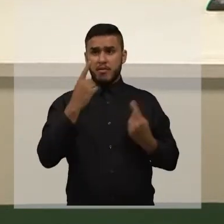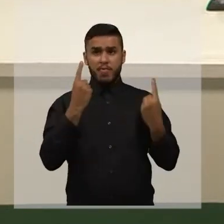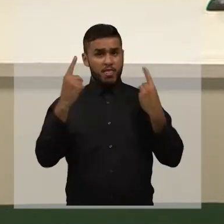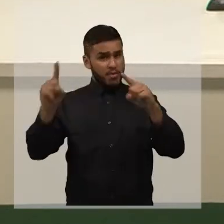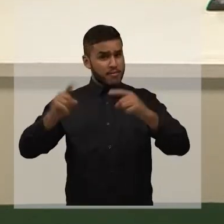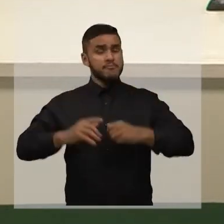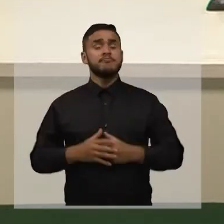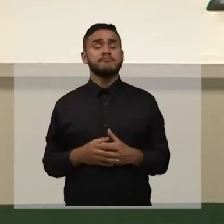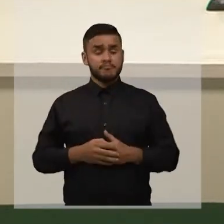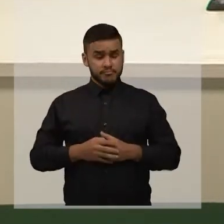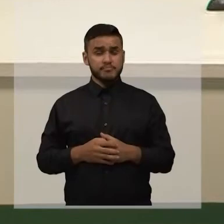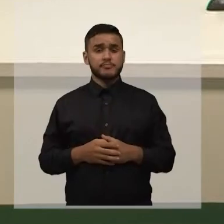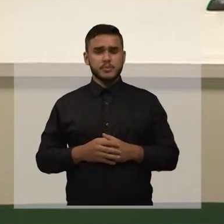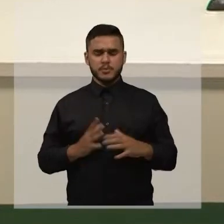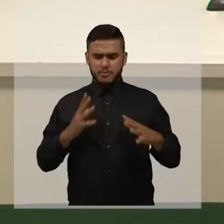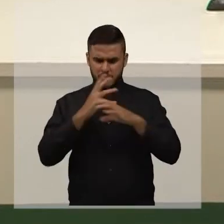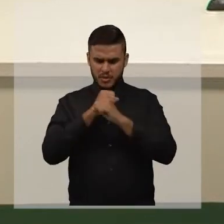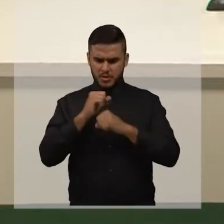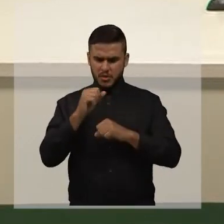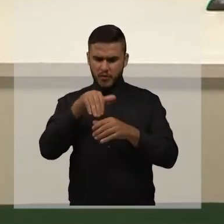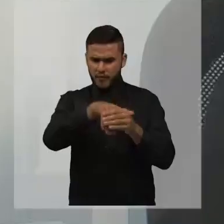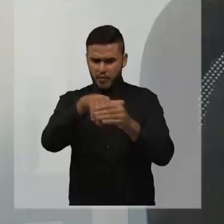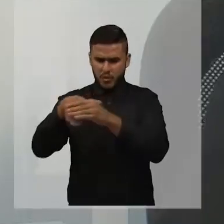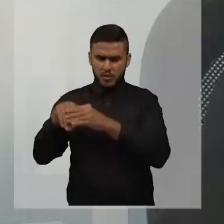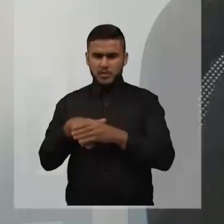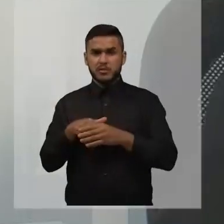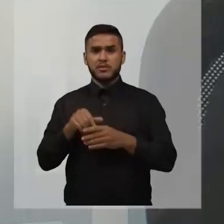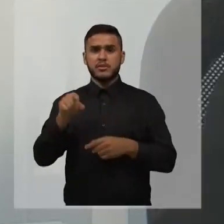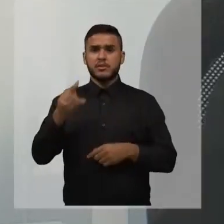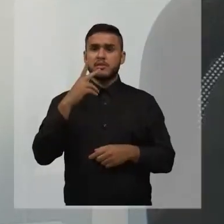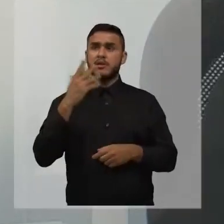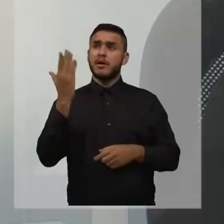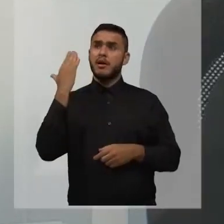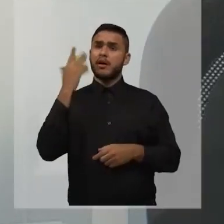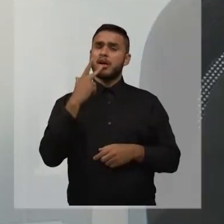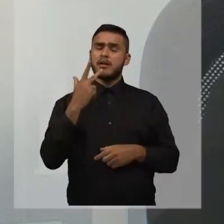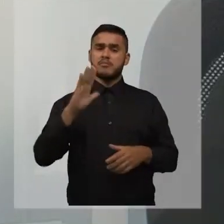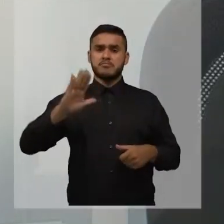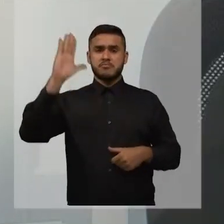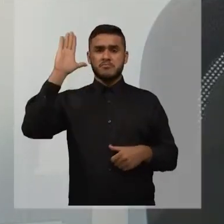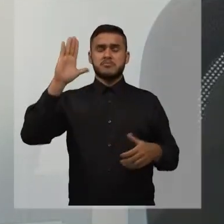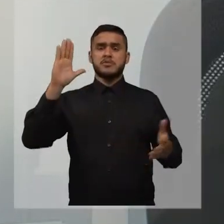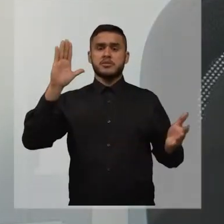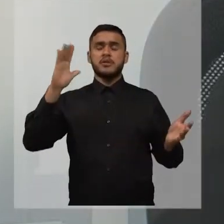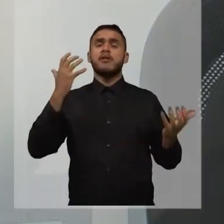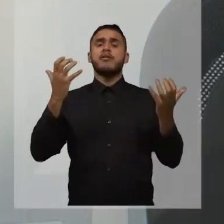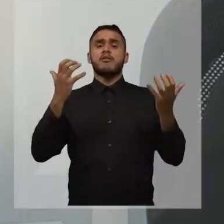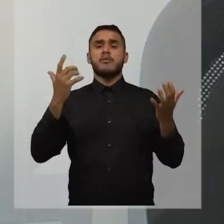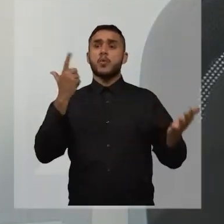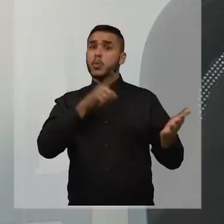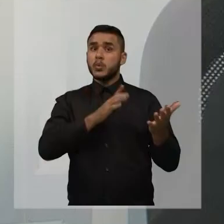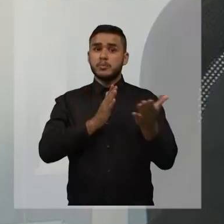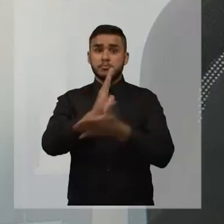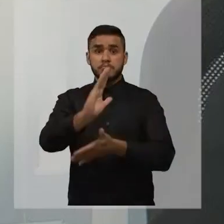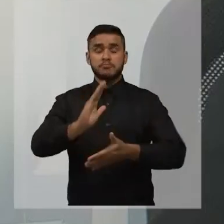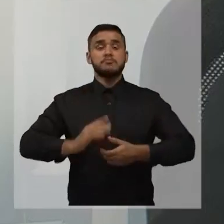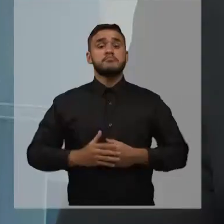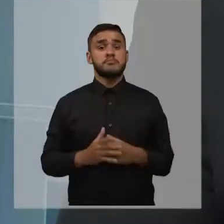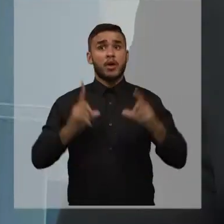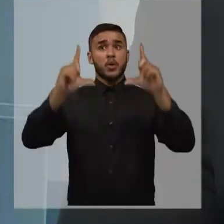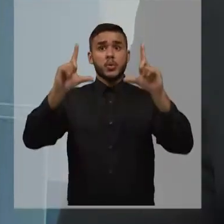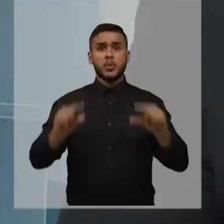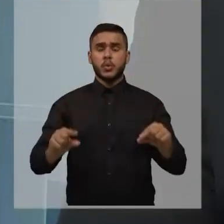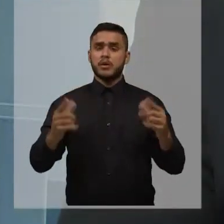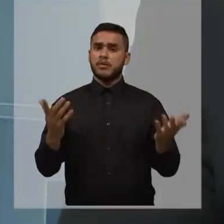tirou menos voto do que na eleição anterior que ele foi eleito. Vocês querem enaltecer o modelo